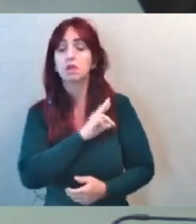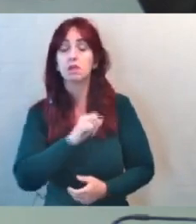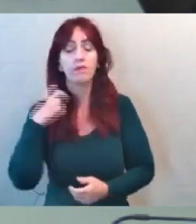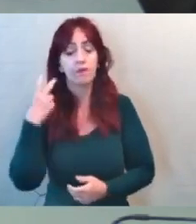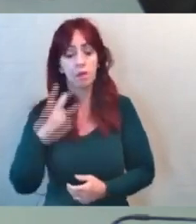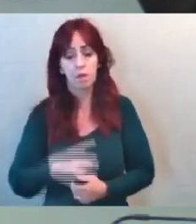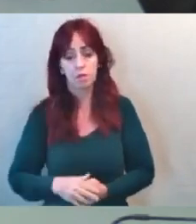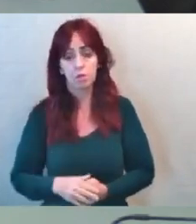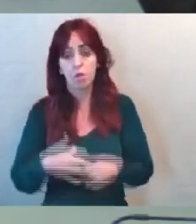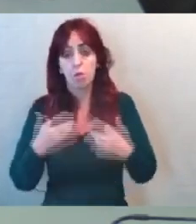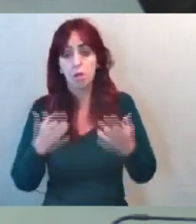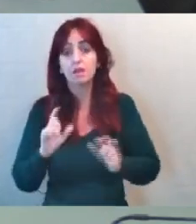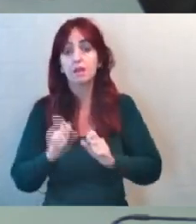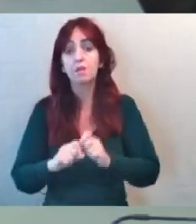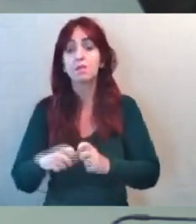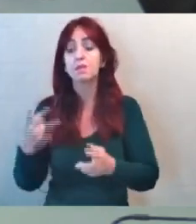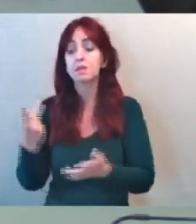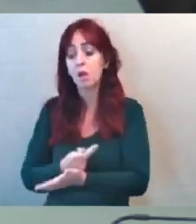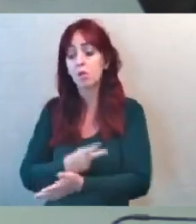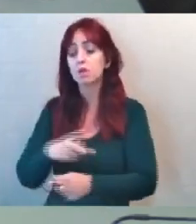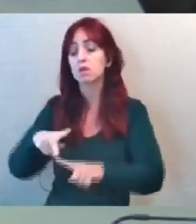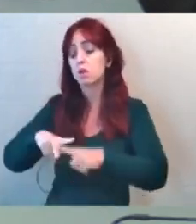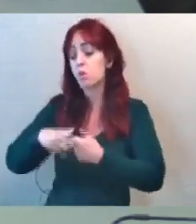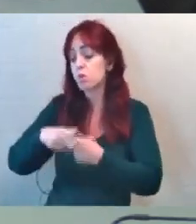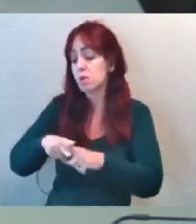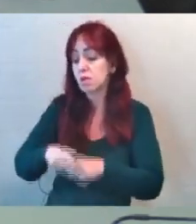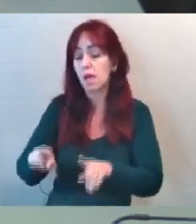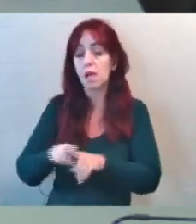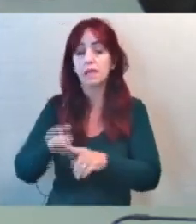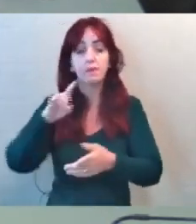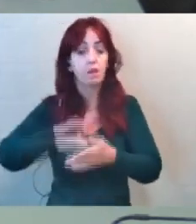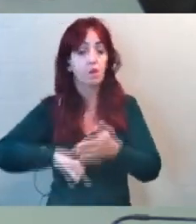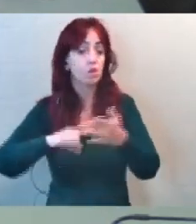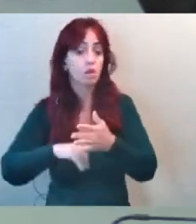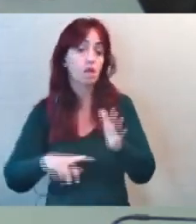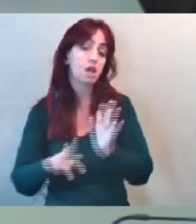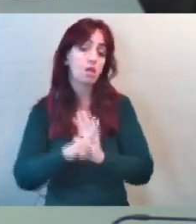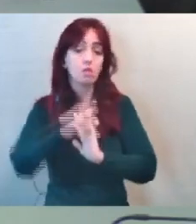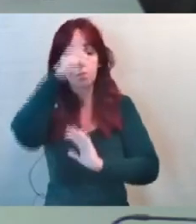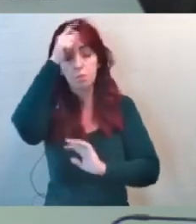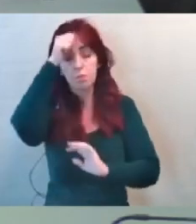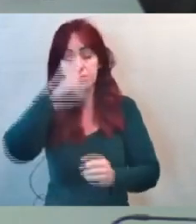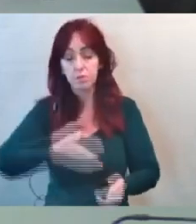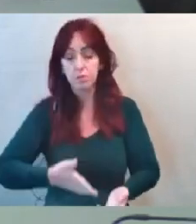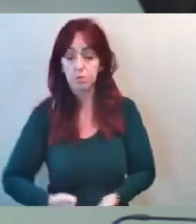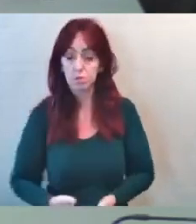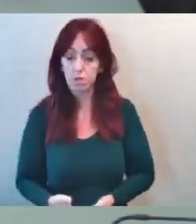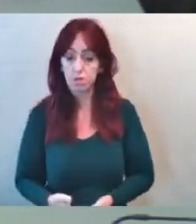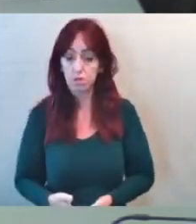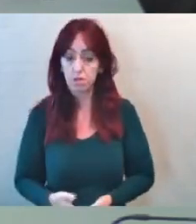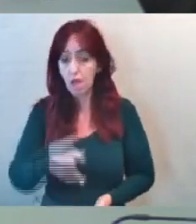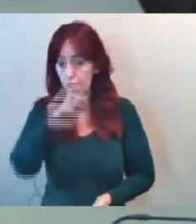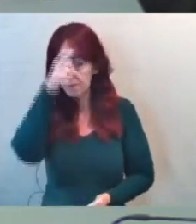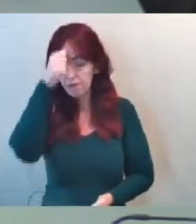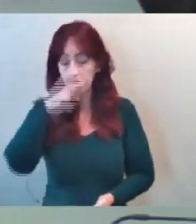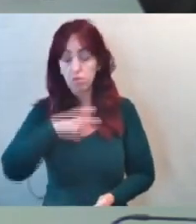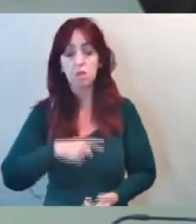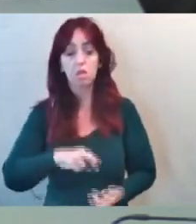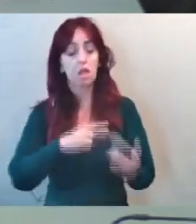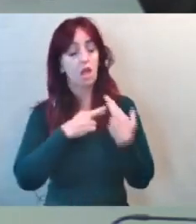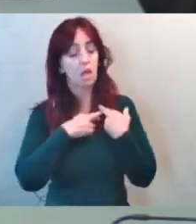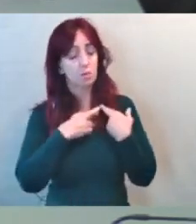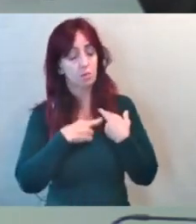executar, né, a execução, a questão dos contratos, tudo, é da prefeitura, né? A prefeitura que tem esse poder. E de trazer, sim,